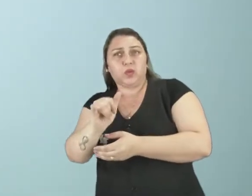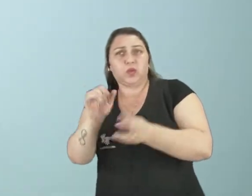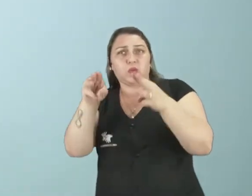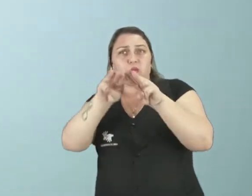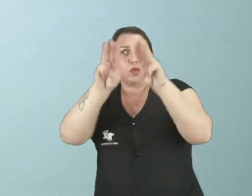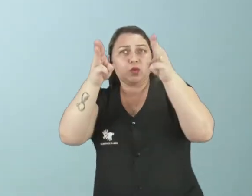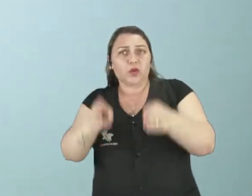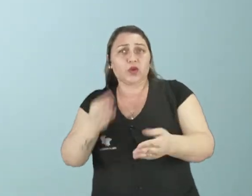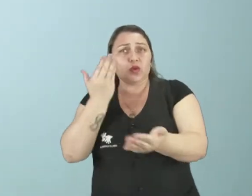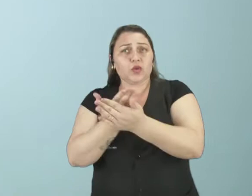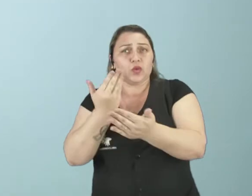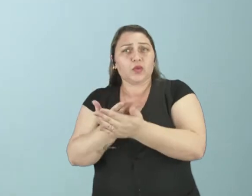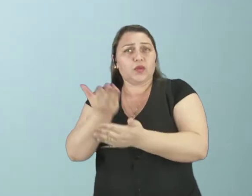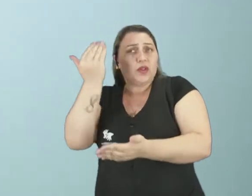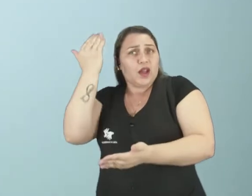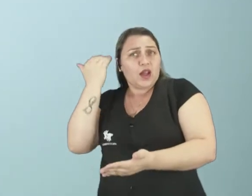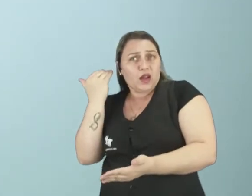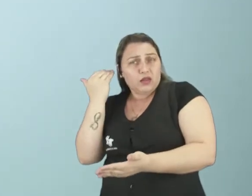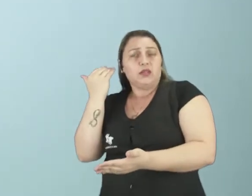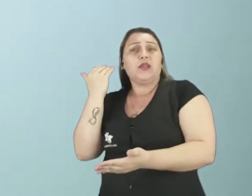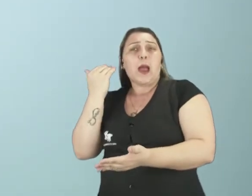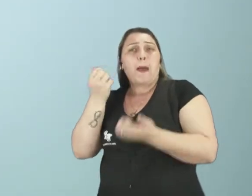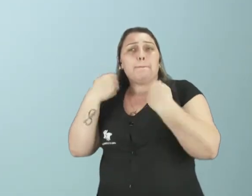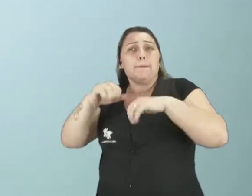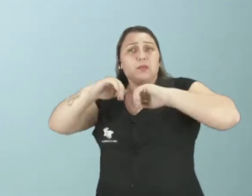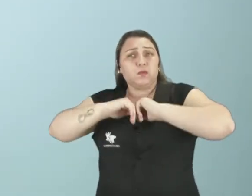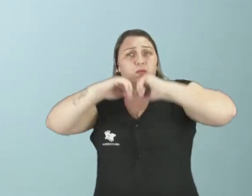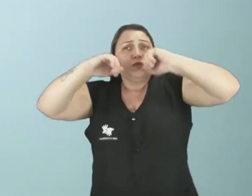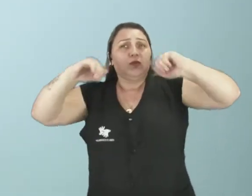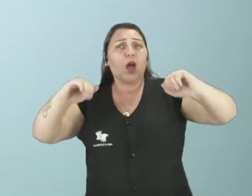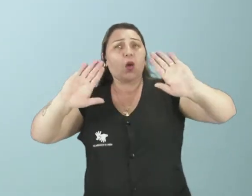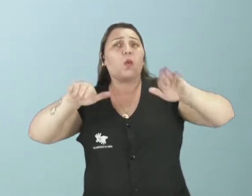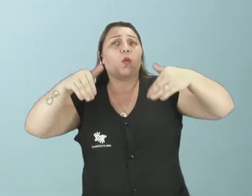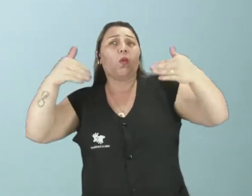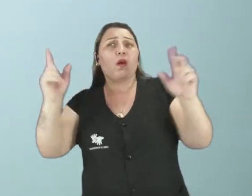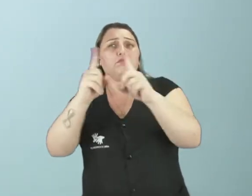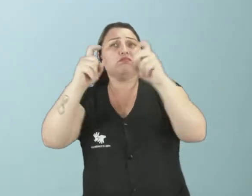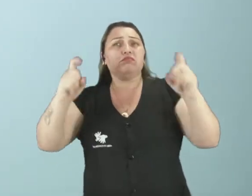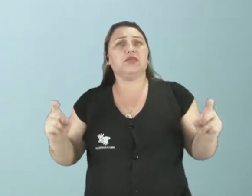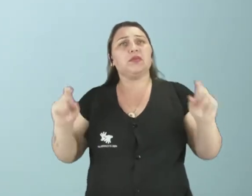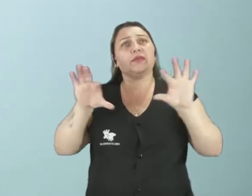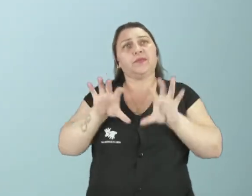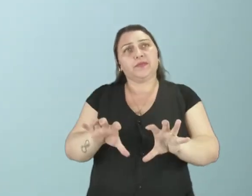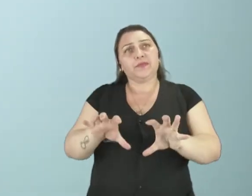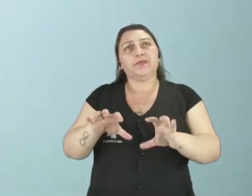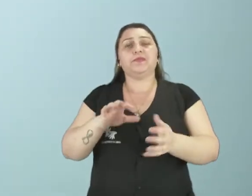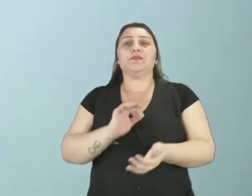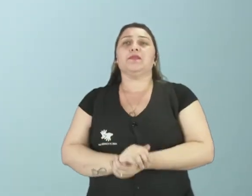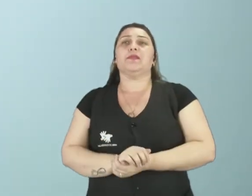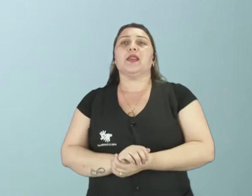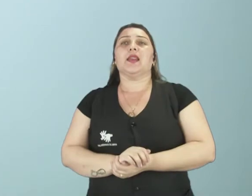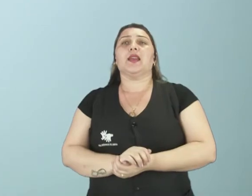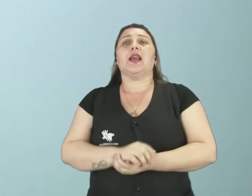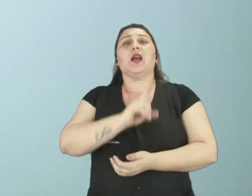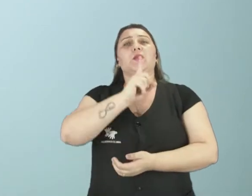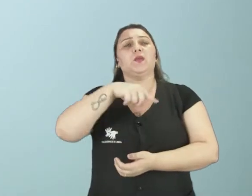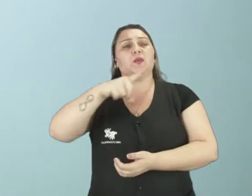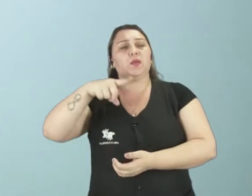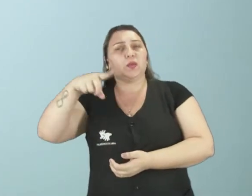que a gente estudou na aula anterior. Só que aí a gente vai precisar separar e saber que parte específica é essa. Então, essas